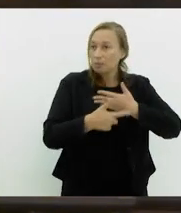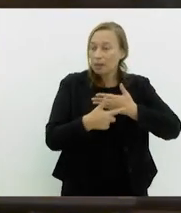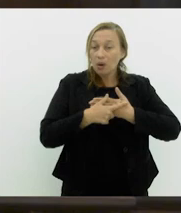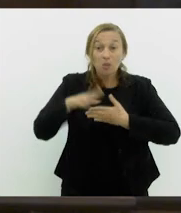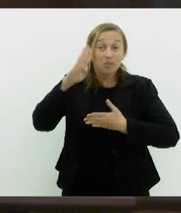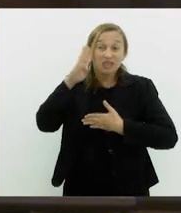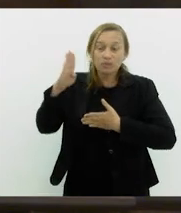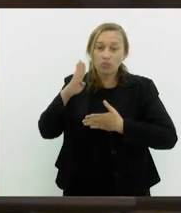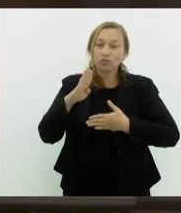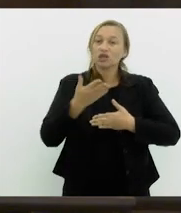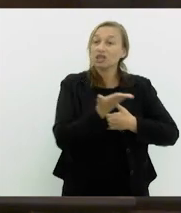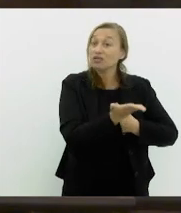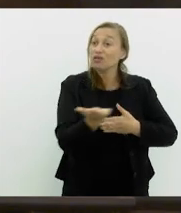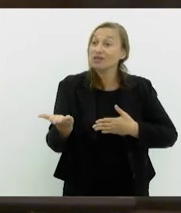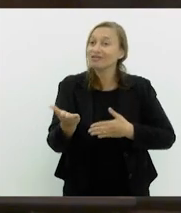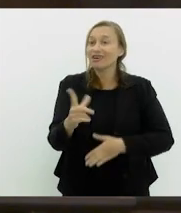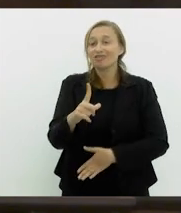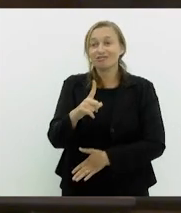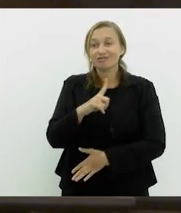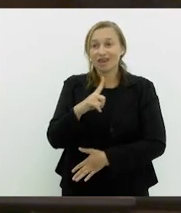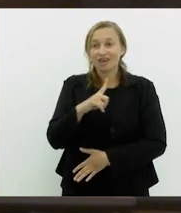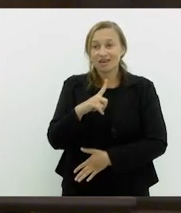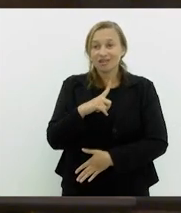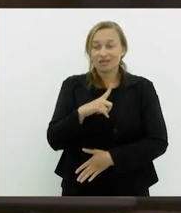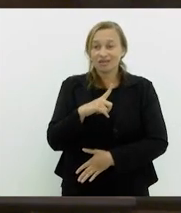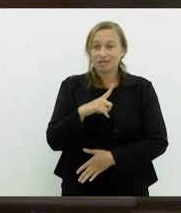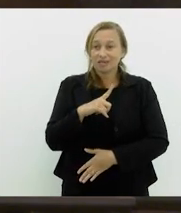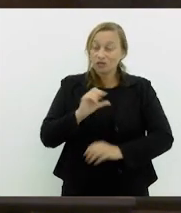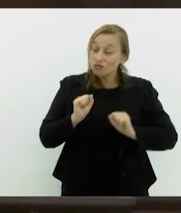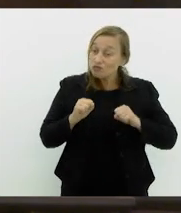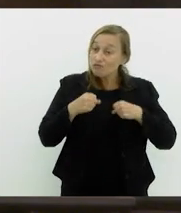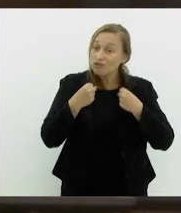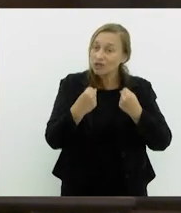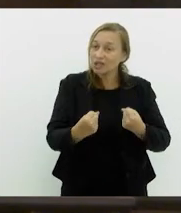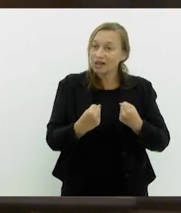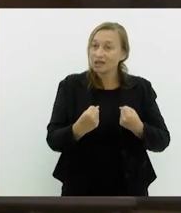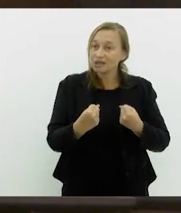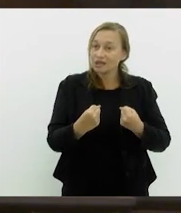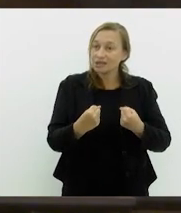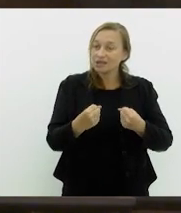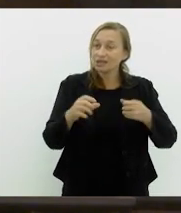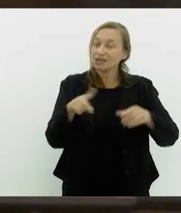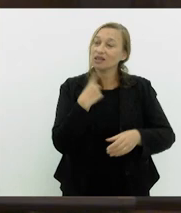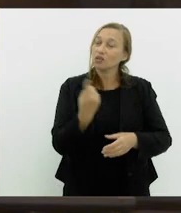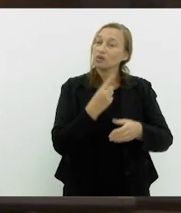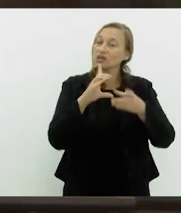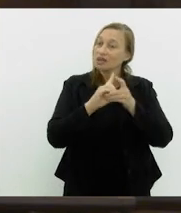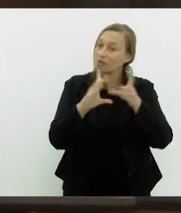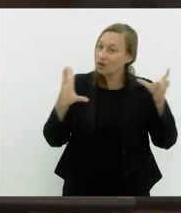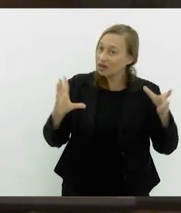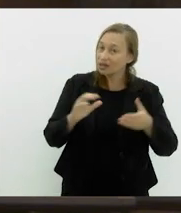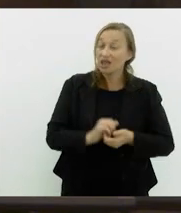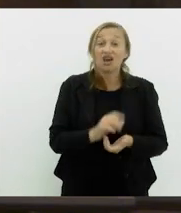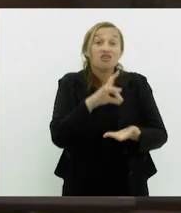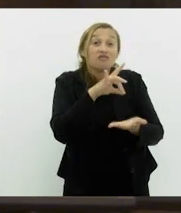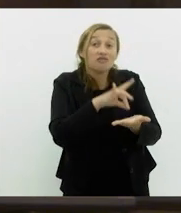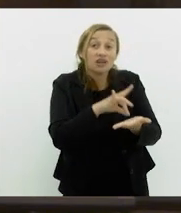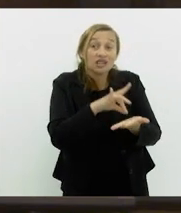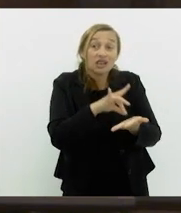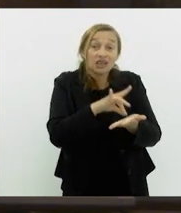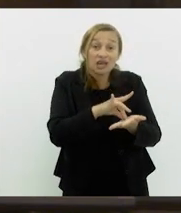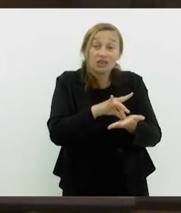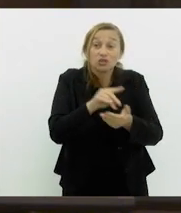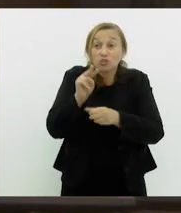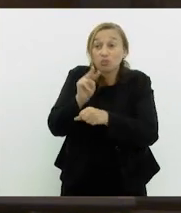um de vocês desempenham na manutenção e fortalecimento da nossa democracia. Verdadeiros guardiões